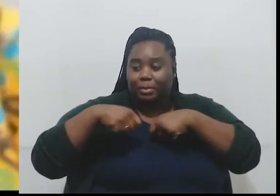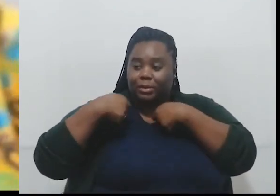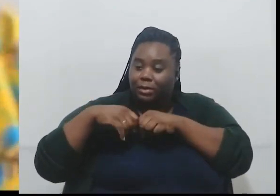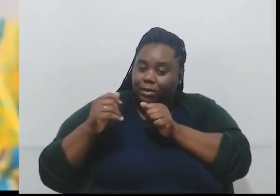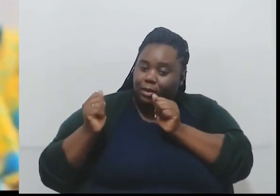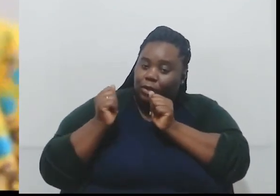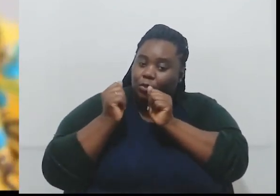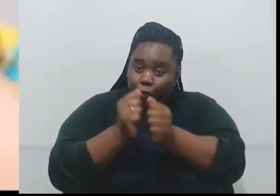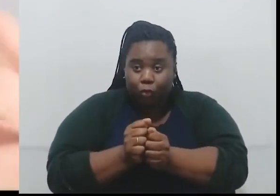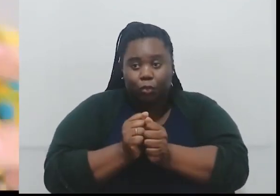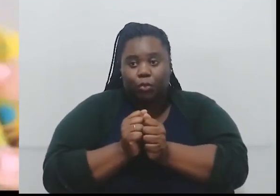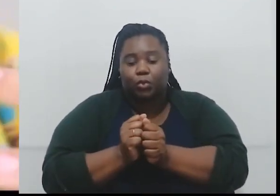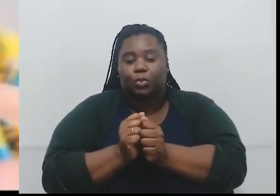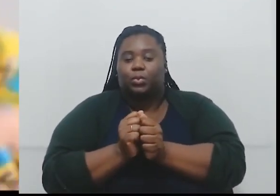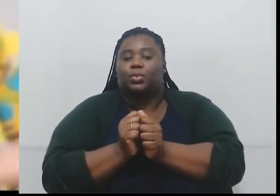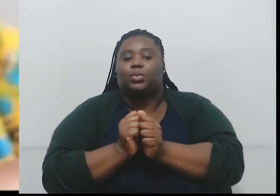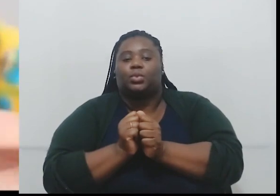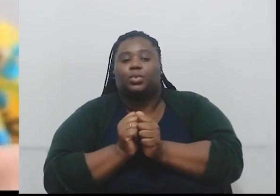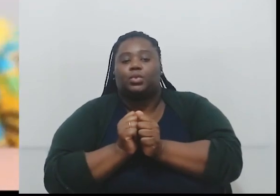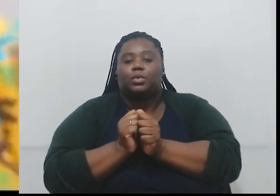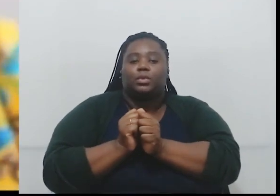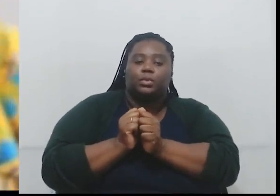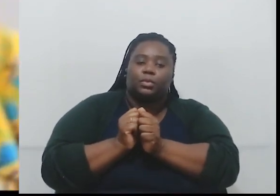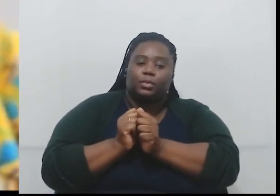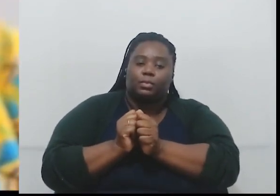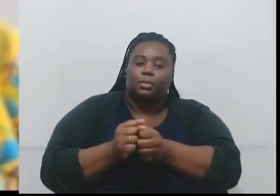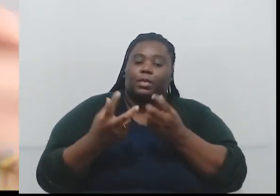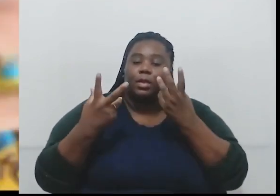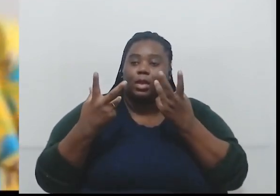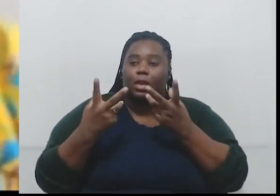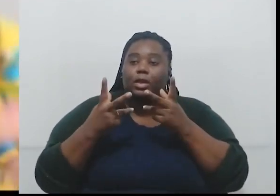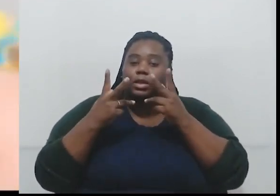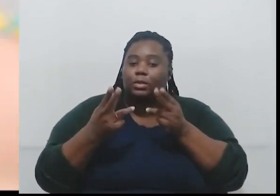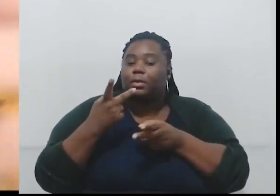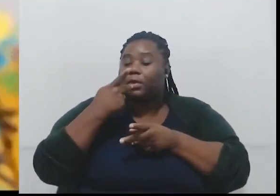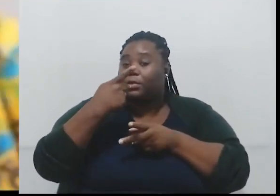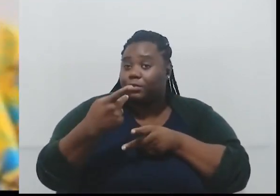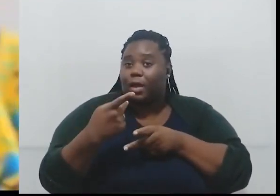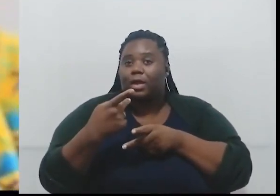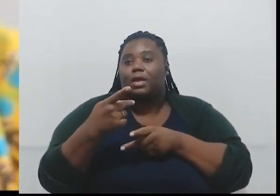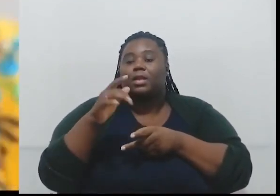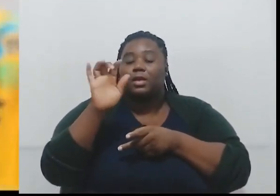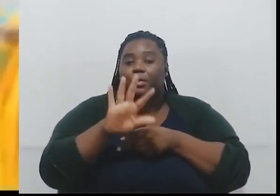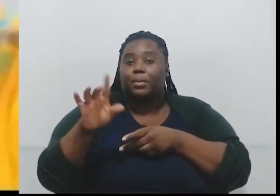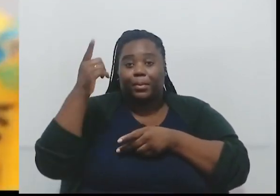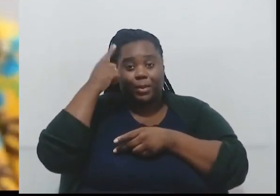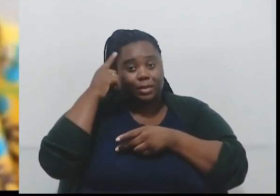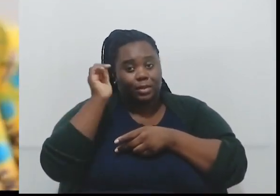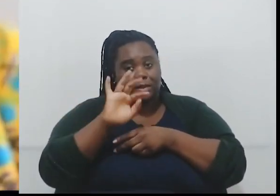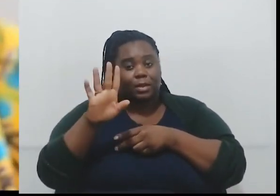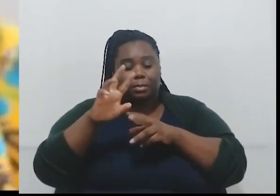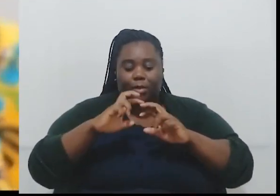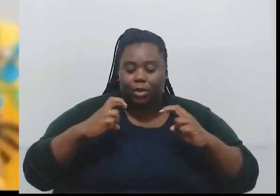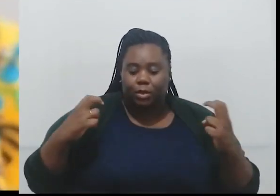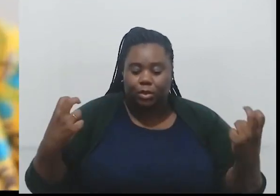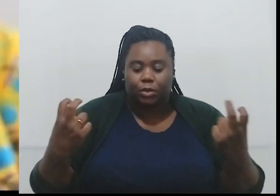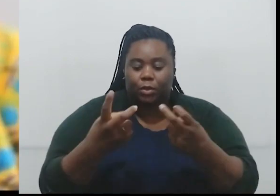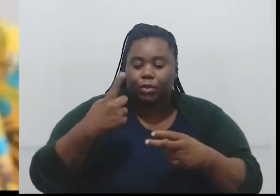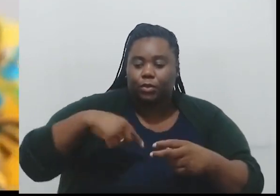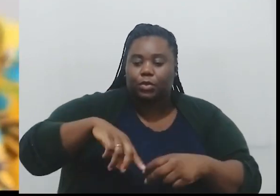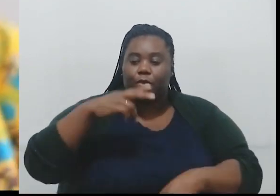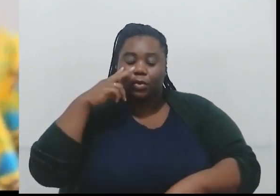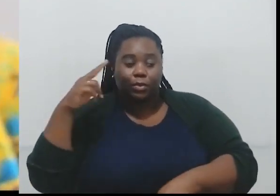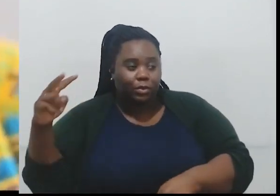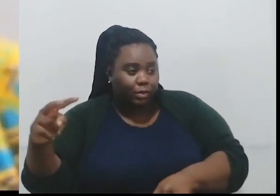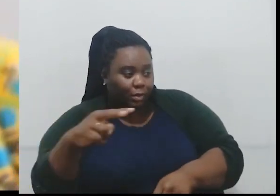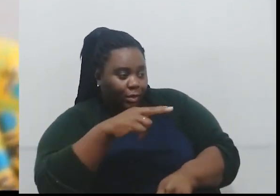De nós estarmos, assim, como ensina a filosofia, né? O pensamento africano em roda, onde que todas se vejam, todas se reverenciem, né, que todas